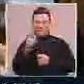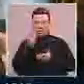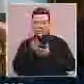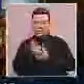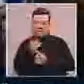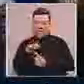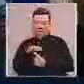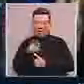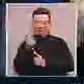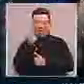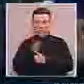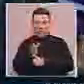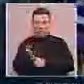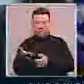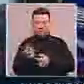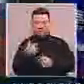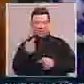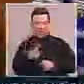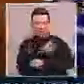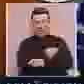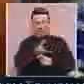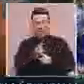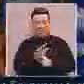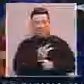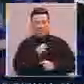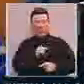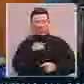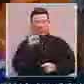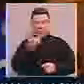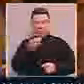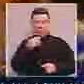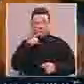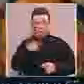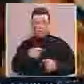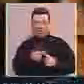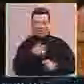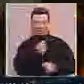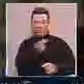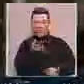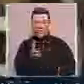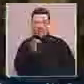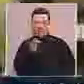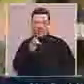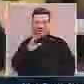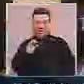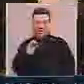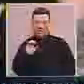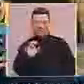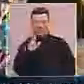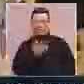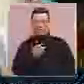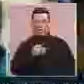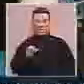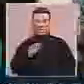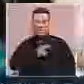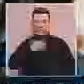curso. Aqui estão representadas as várias faculdades da Universidade do Porto? Estão representadas as 14 faculdades da Universidade do Porto e a